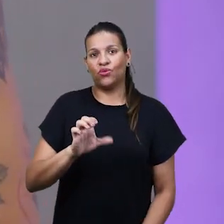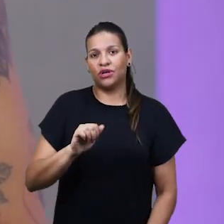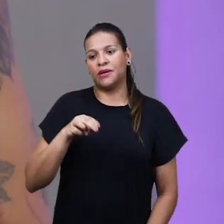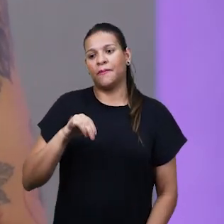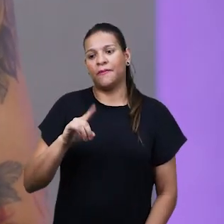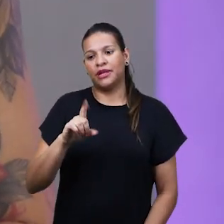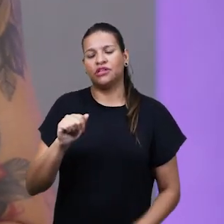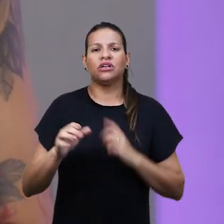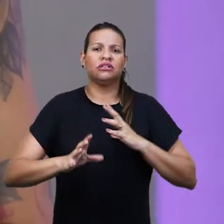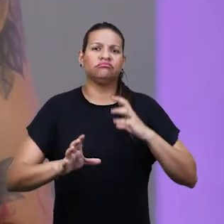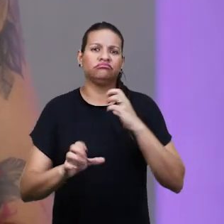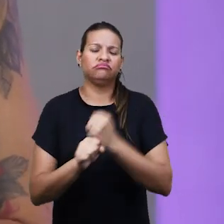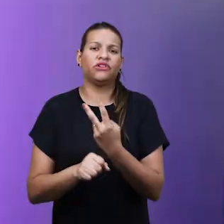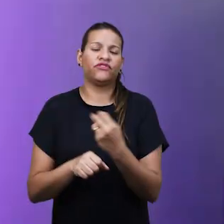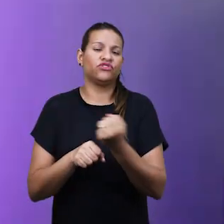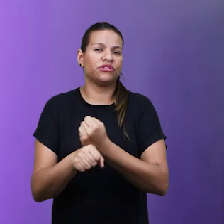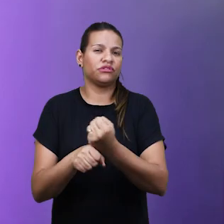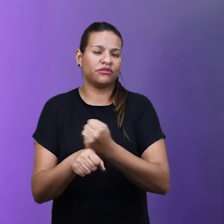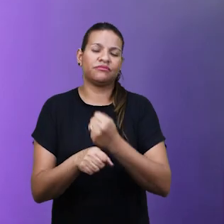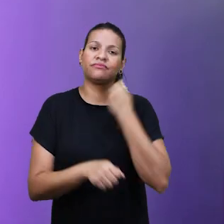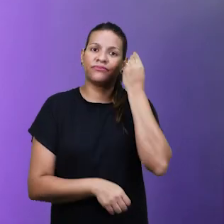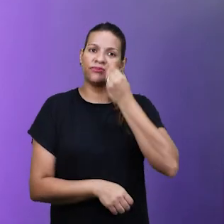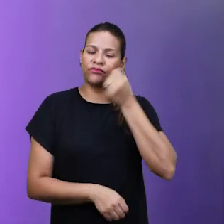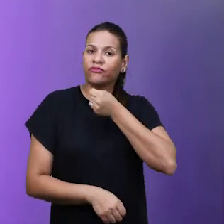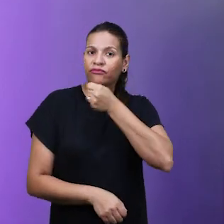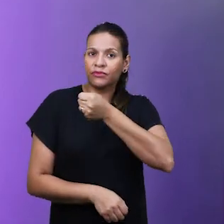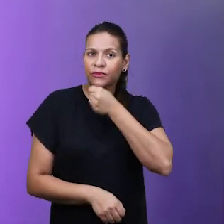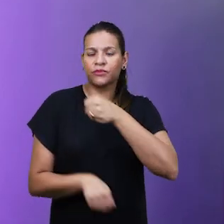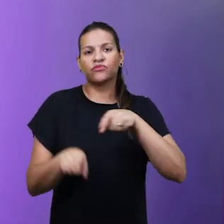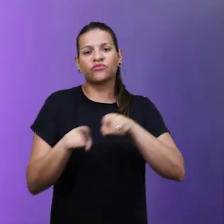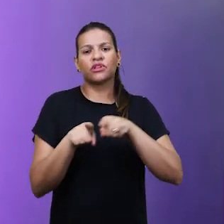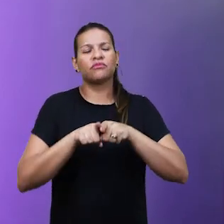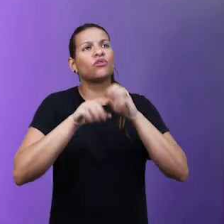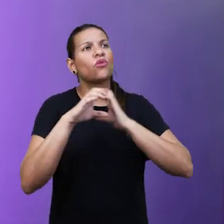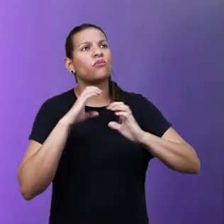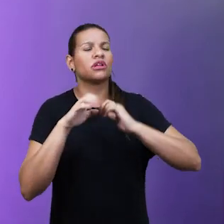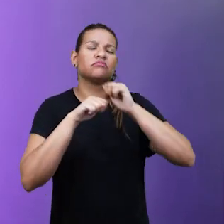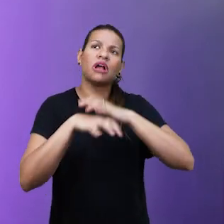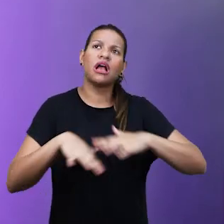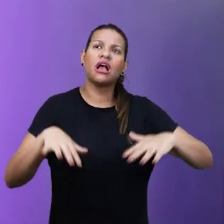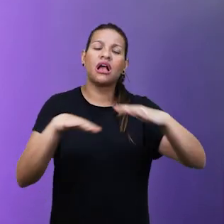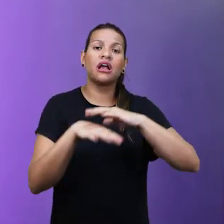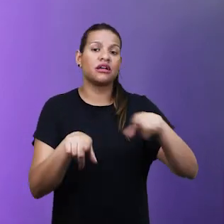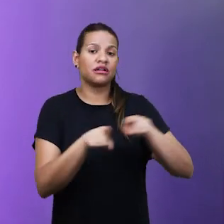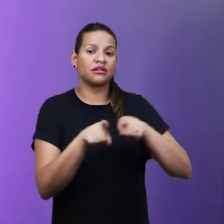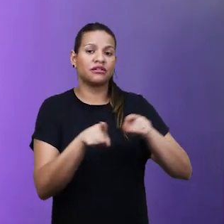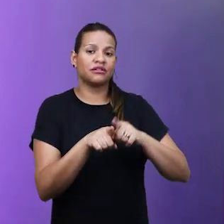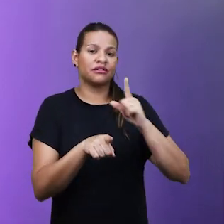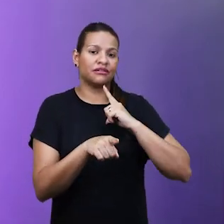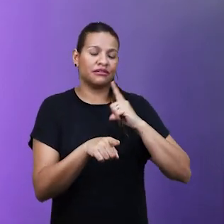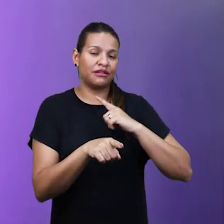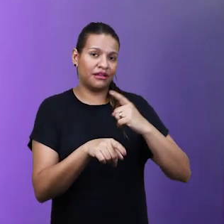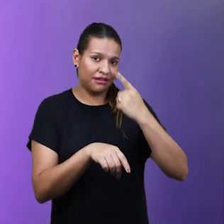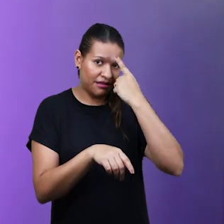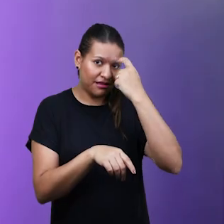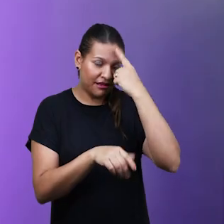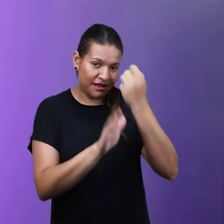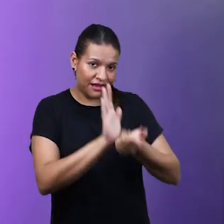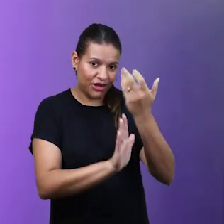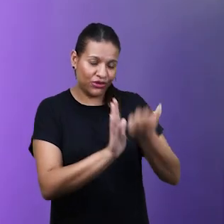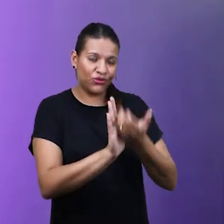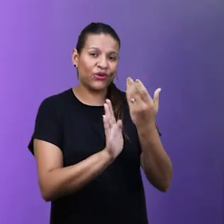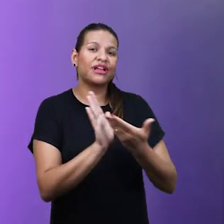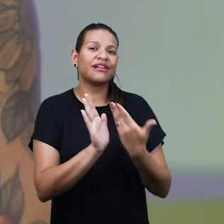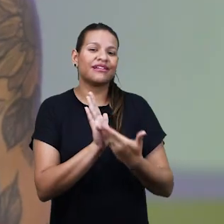anos de experiência como repórter e editora em grandes veículos de comunicação, ela também é coautora do Guia da Educação